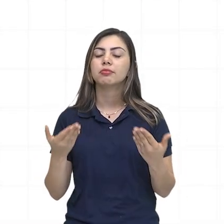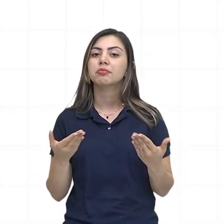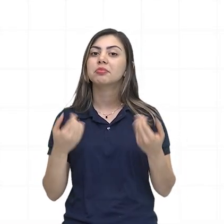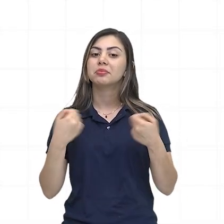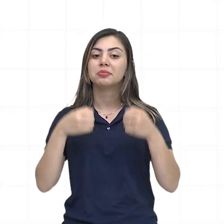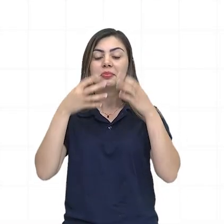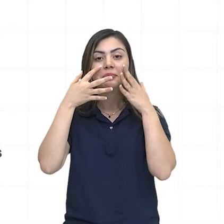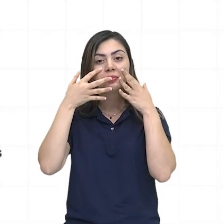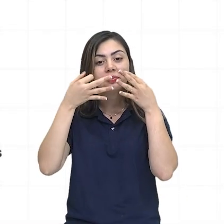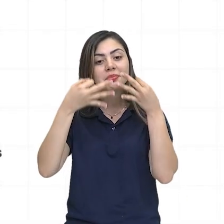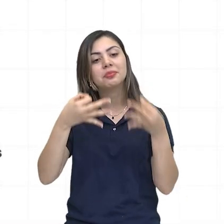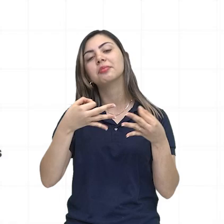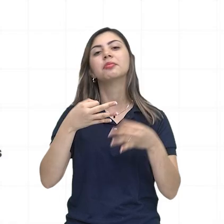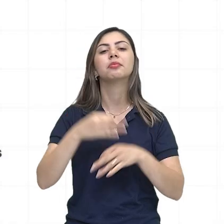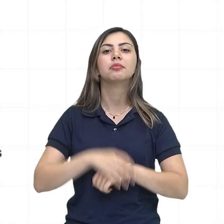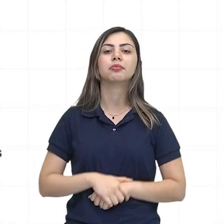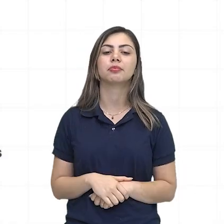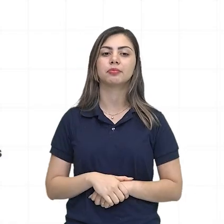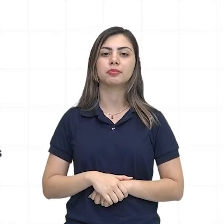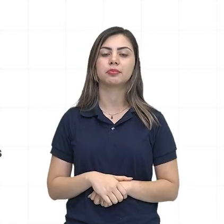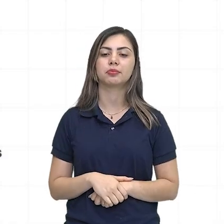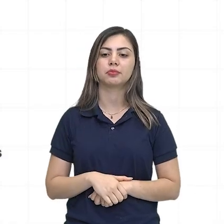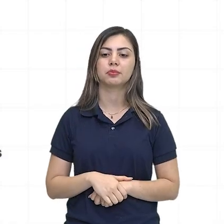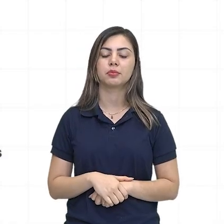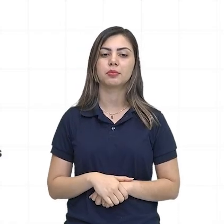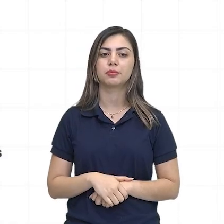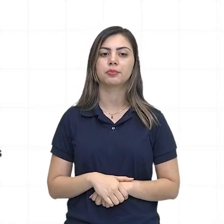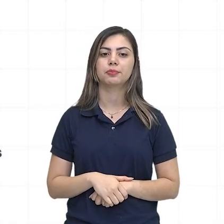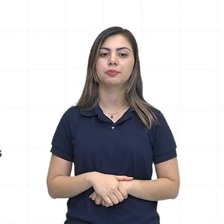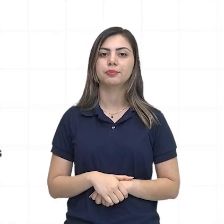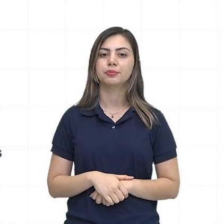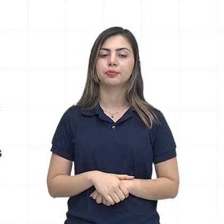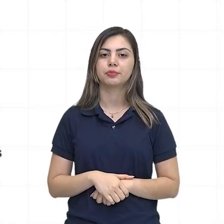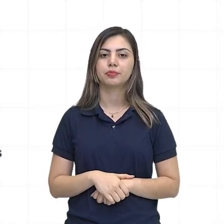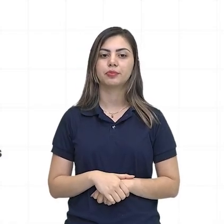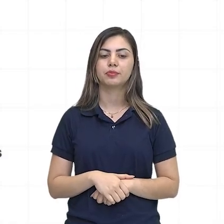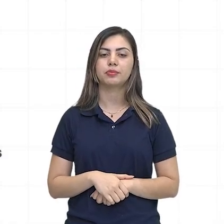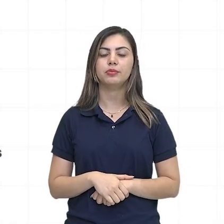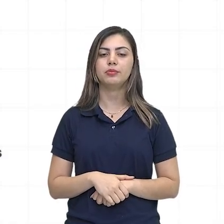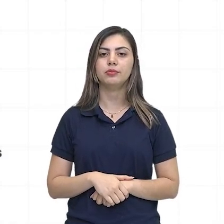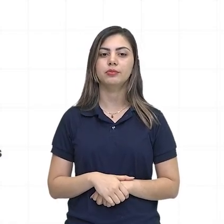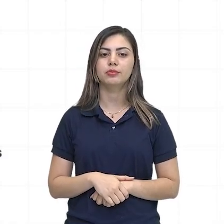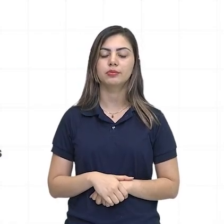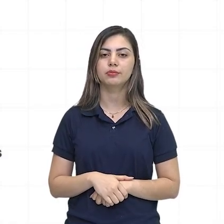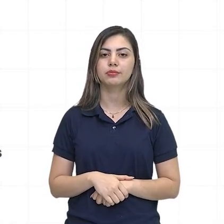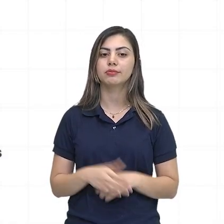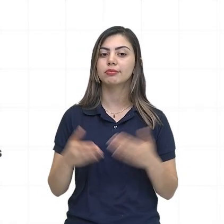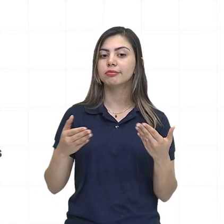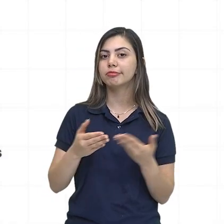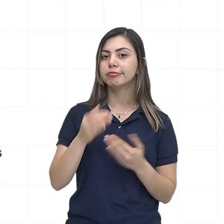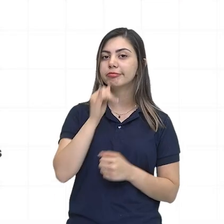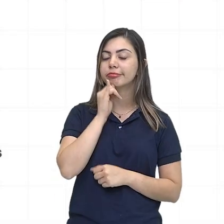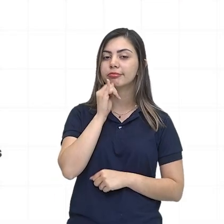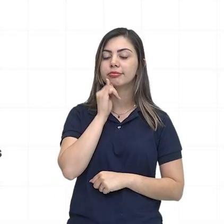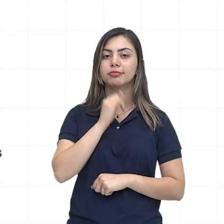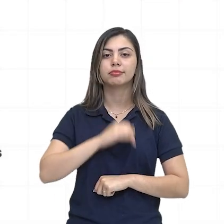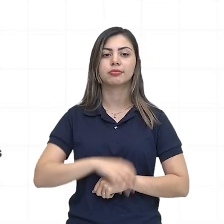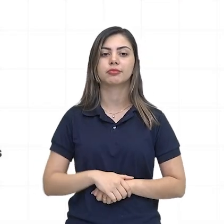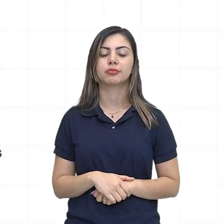ficar atento para essa situação. Olha. Então, vejamos a seguinte a seguinte situação,